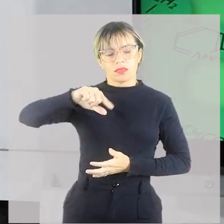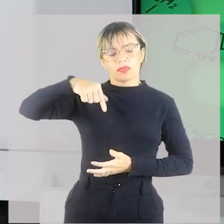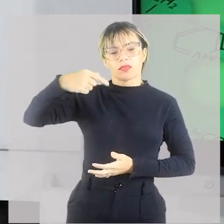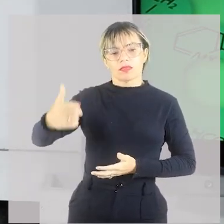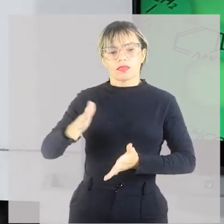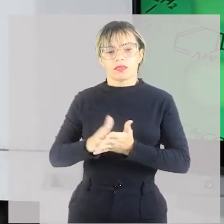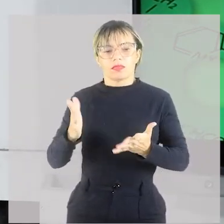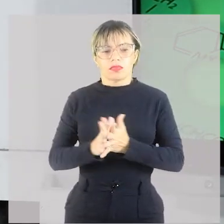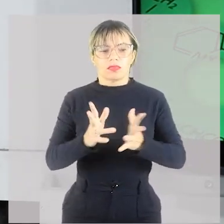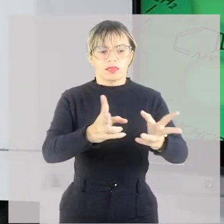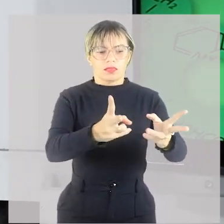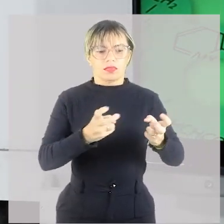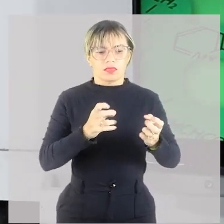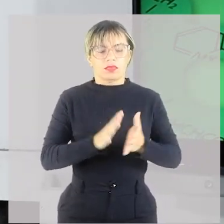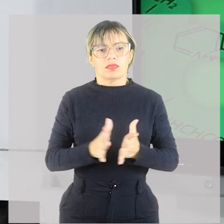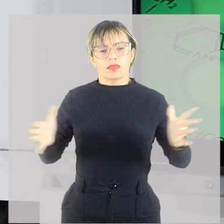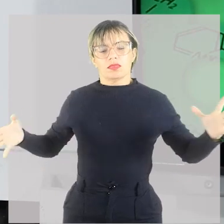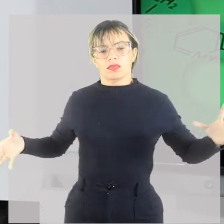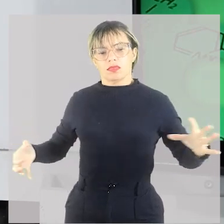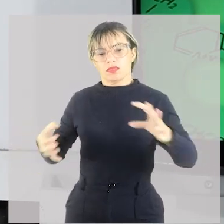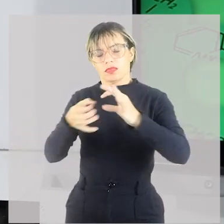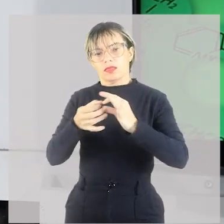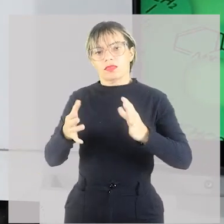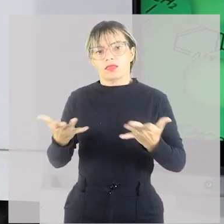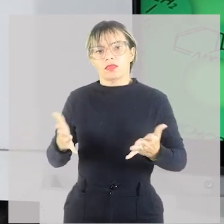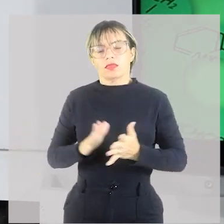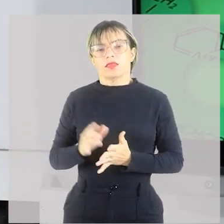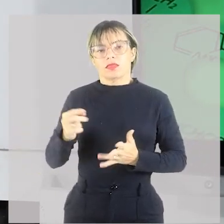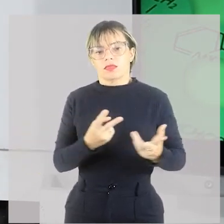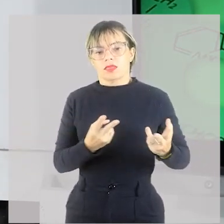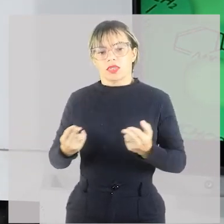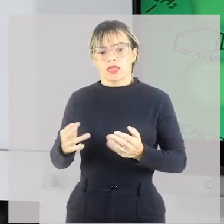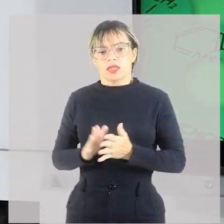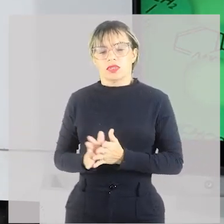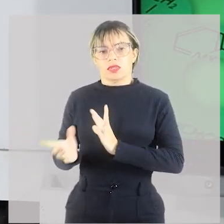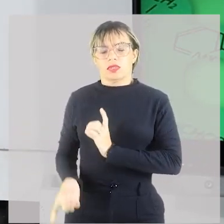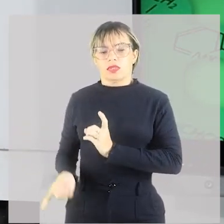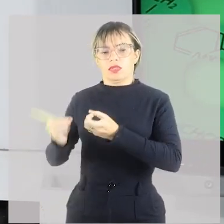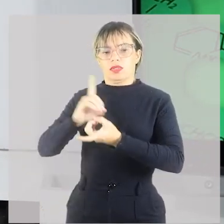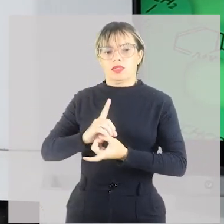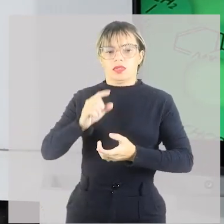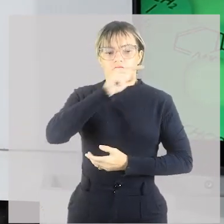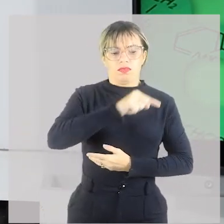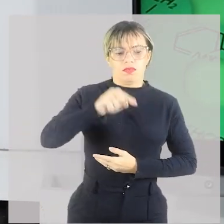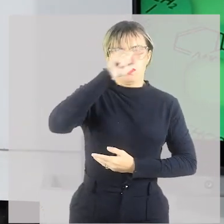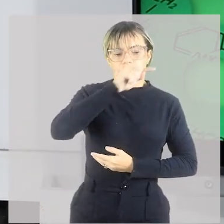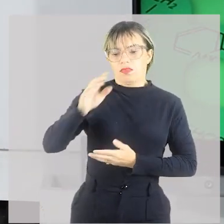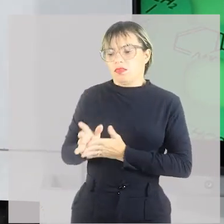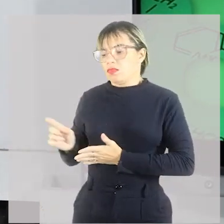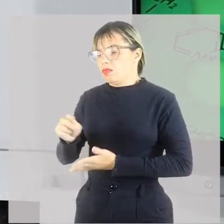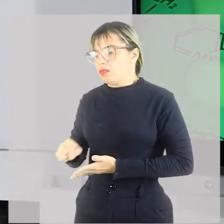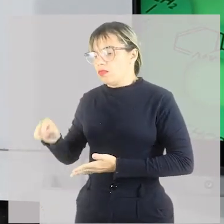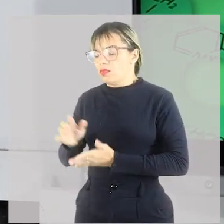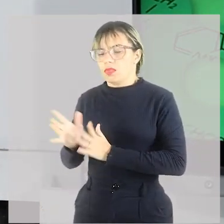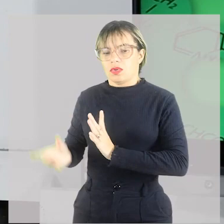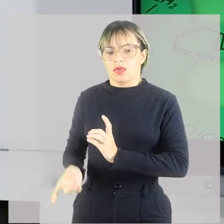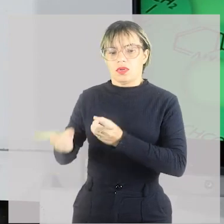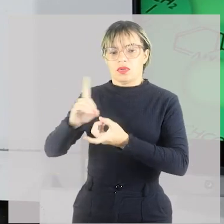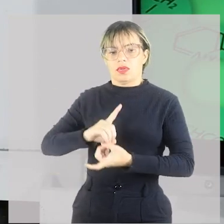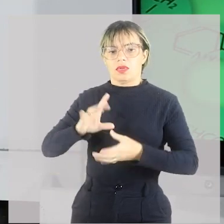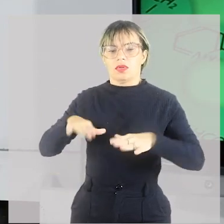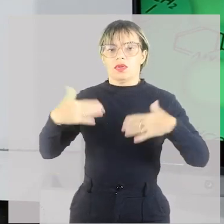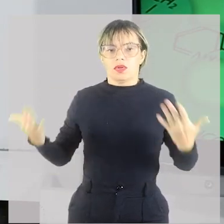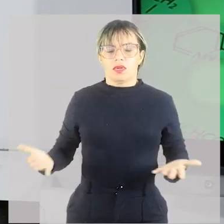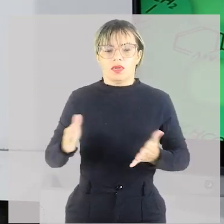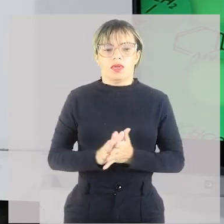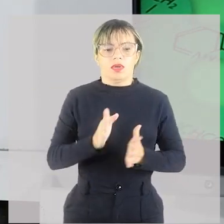passa o plano, tu vai perceber que os ligantes iguais estão em lados opostos, ó. Aqui ele está desse lado, aqui ele está do outro. Então, como eles estão em lados opostos,